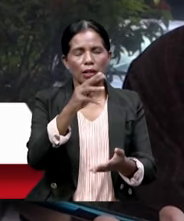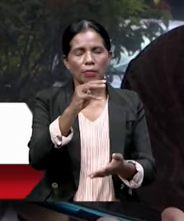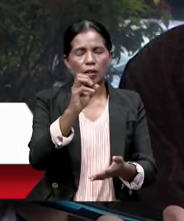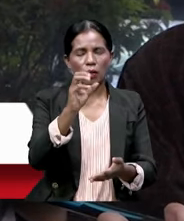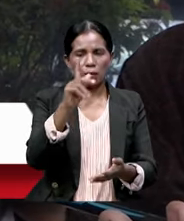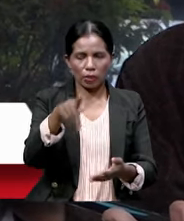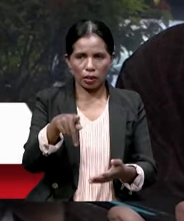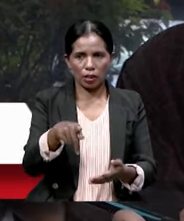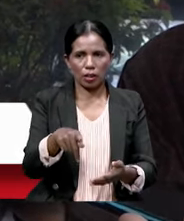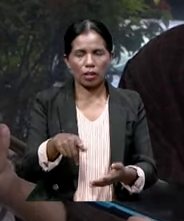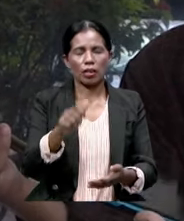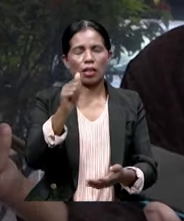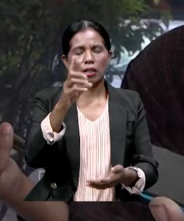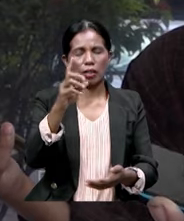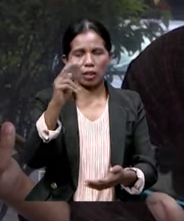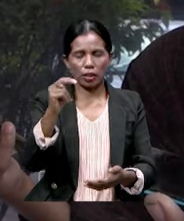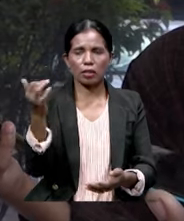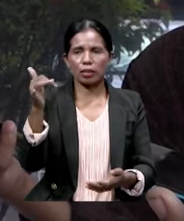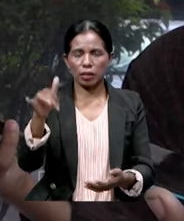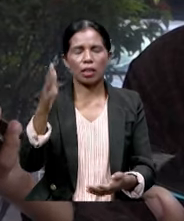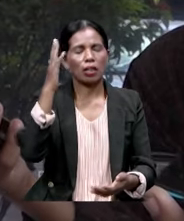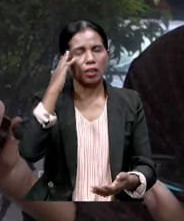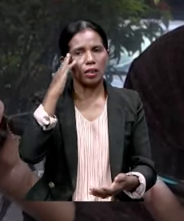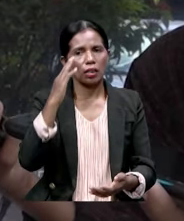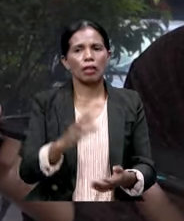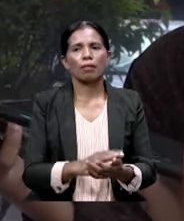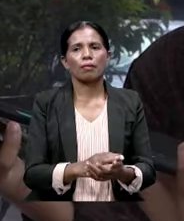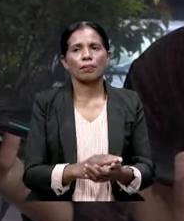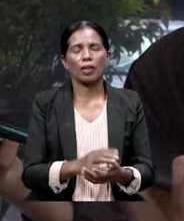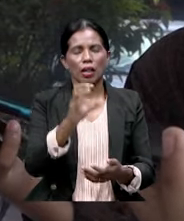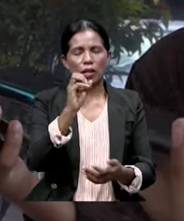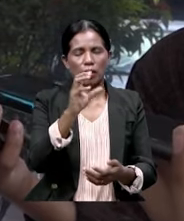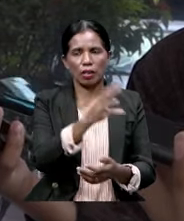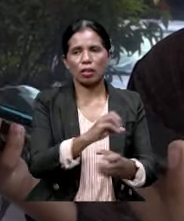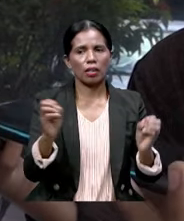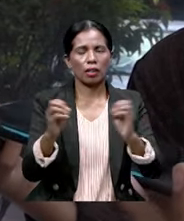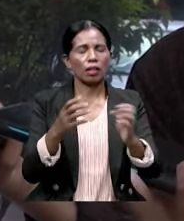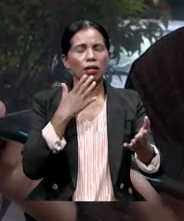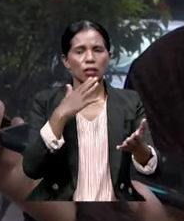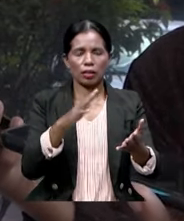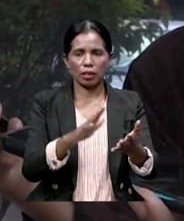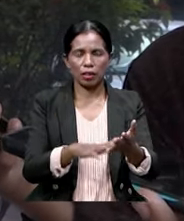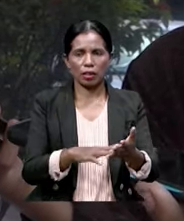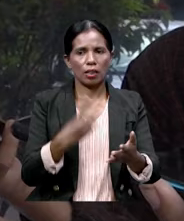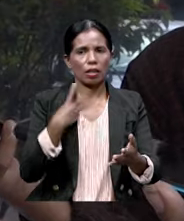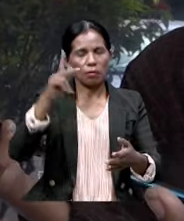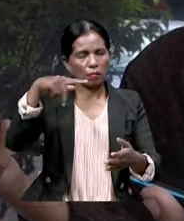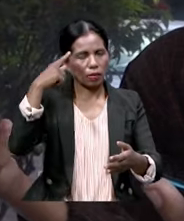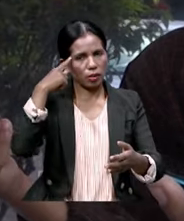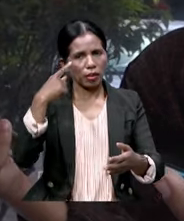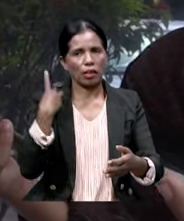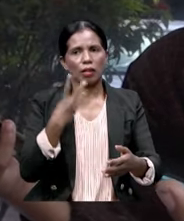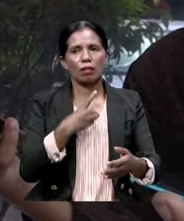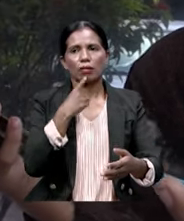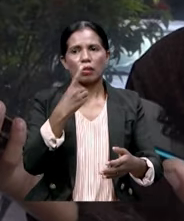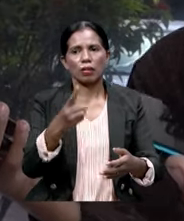engineer sira ADN sira maka hate de dal obra ne la qualidade laia qualidade agora ami politik adina